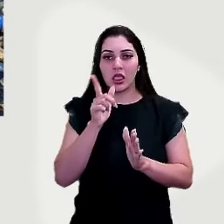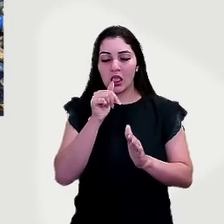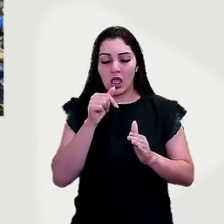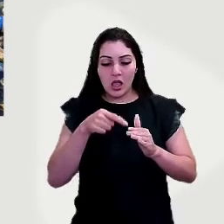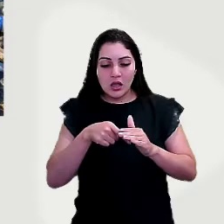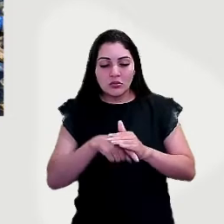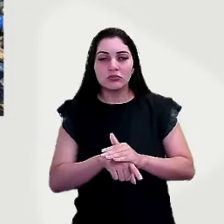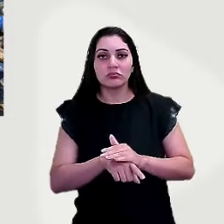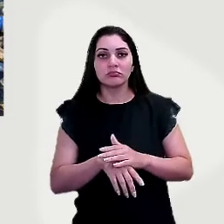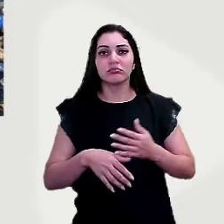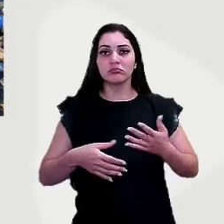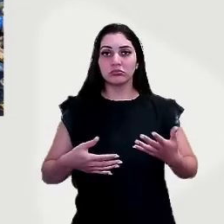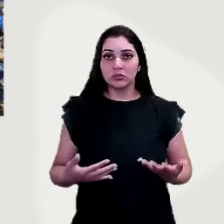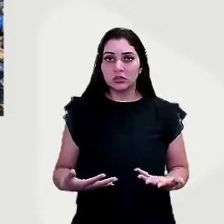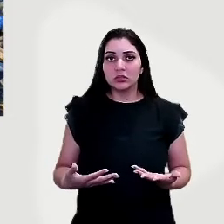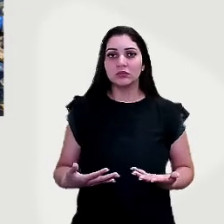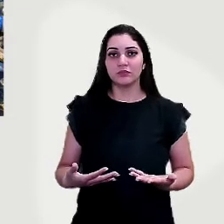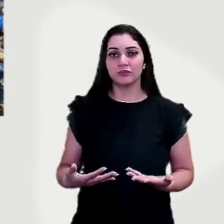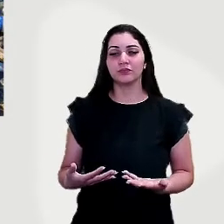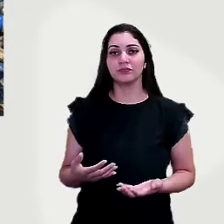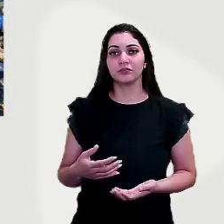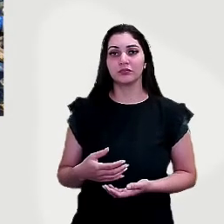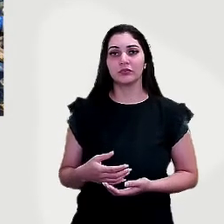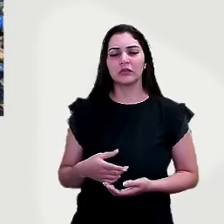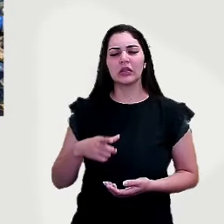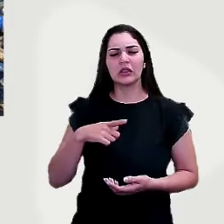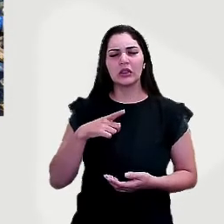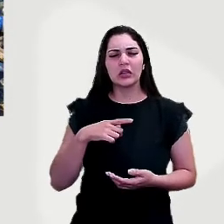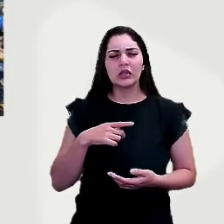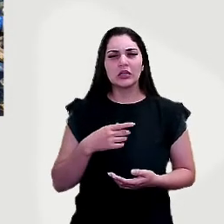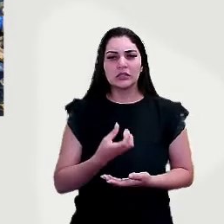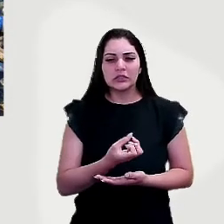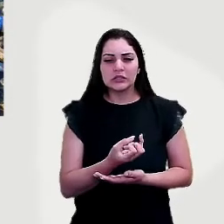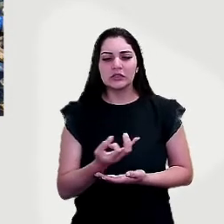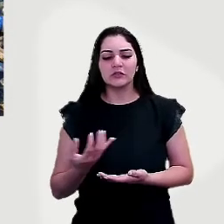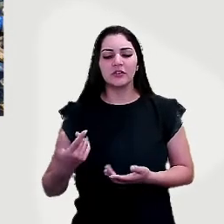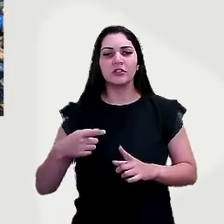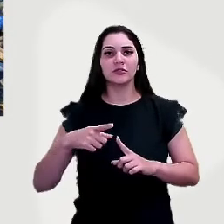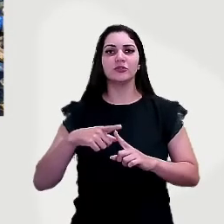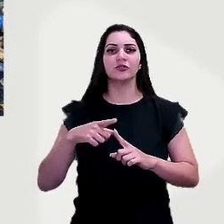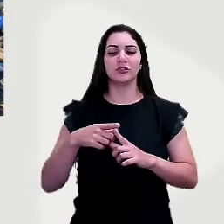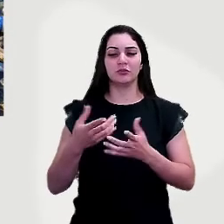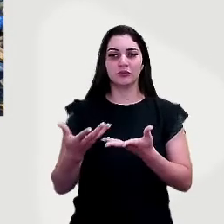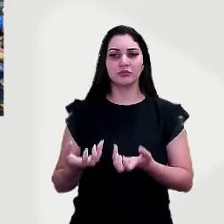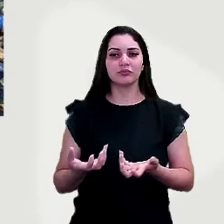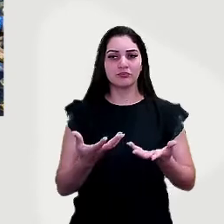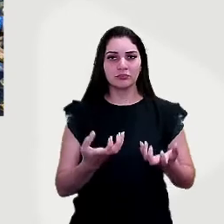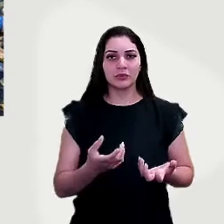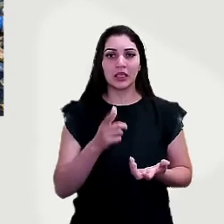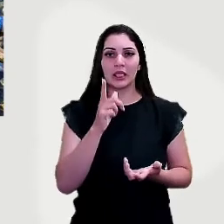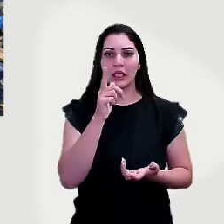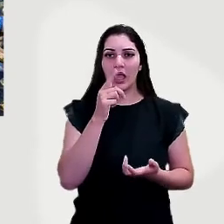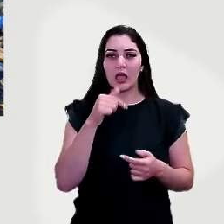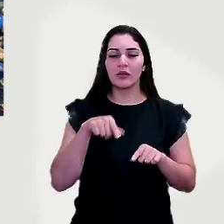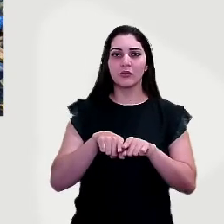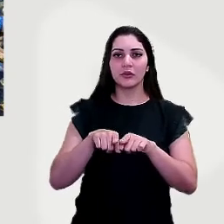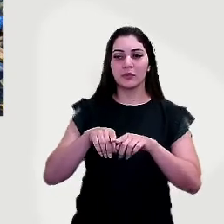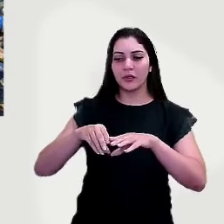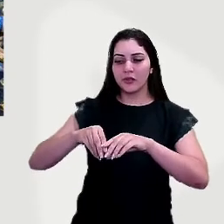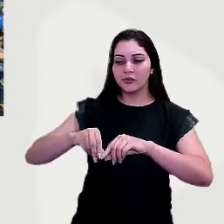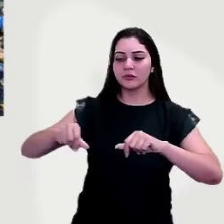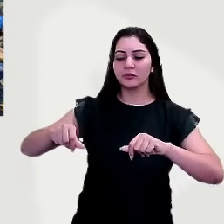subterrânea. Então, são tantos tipos, né, de contaminação, tanto da água como do solo,